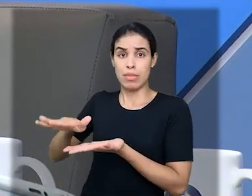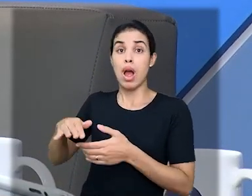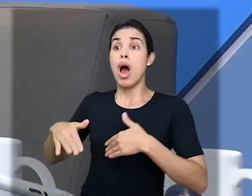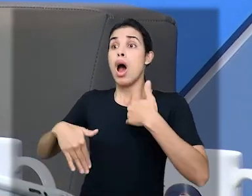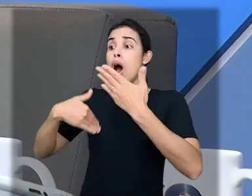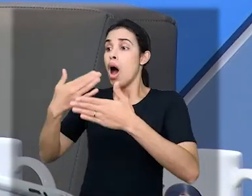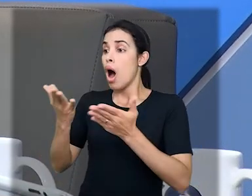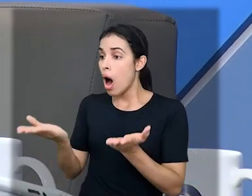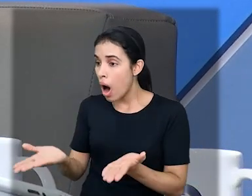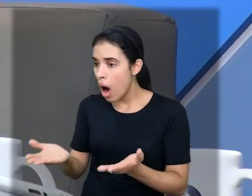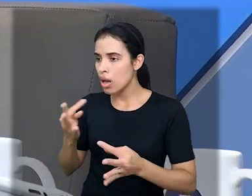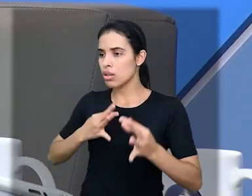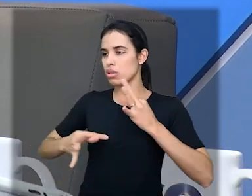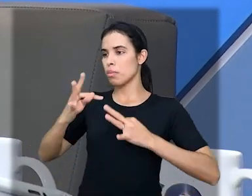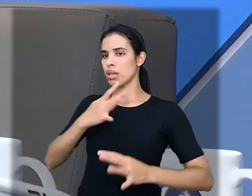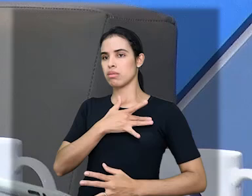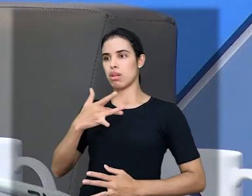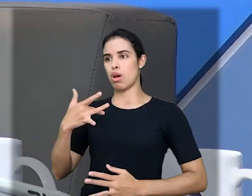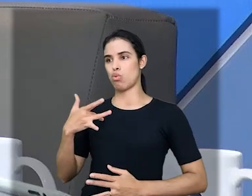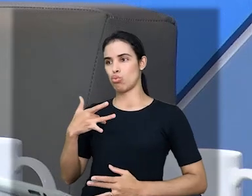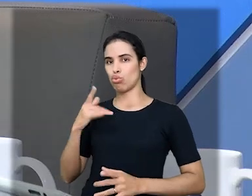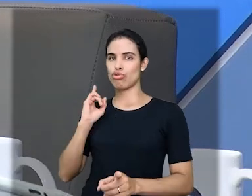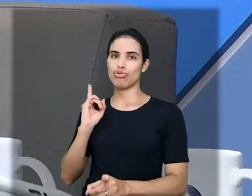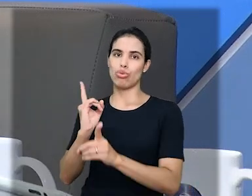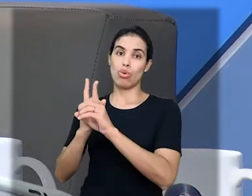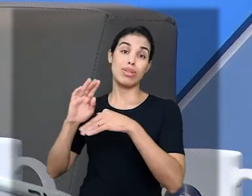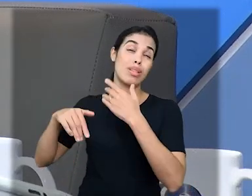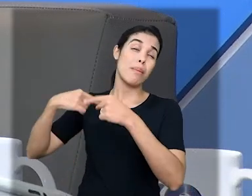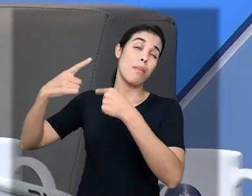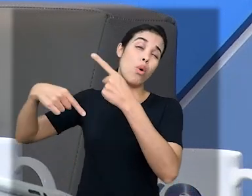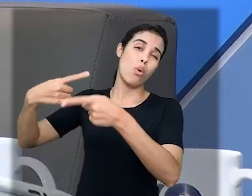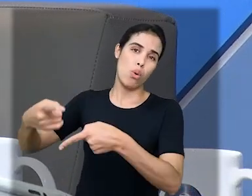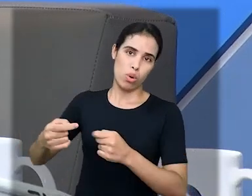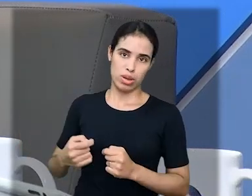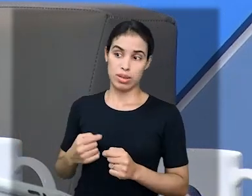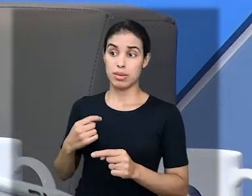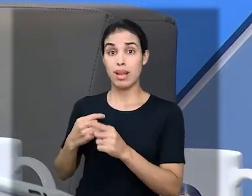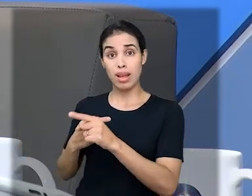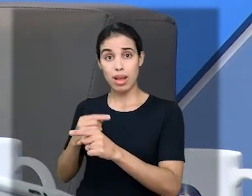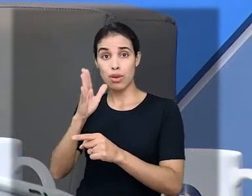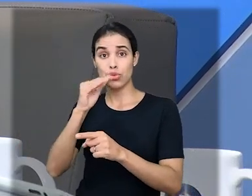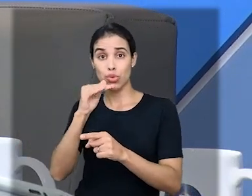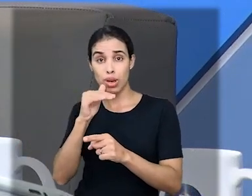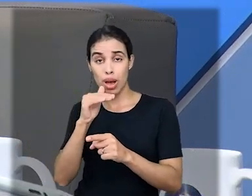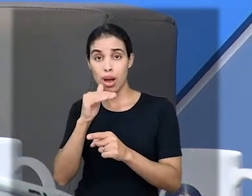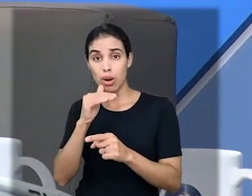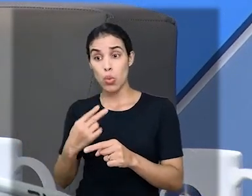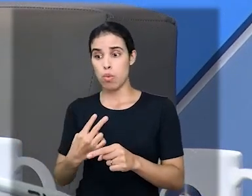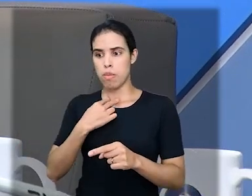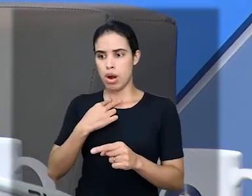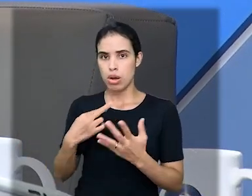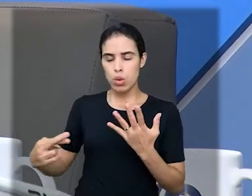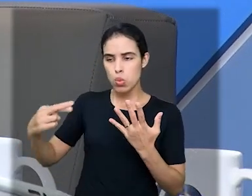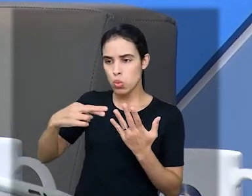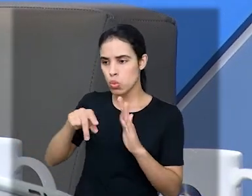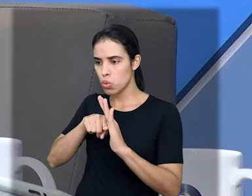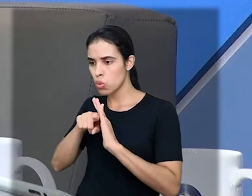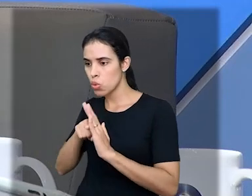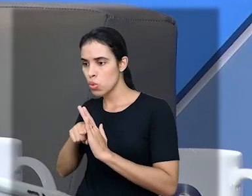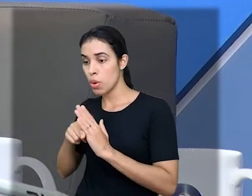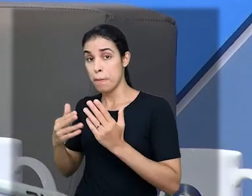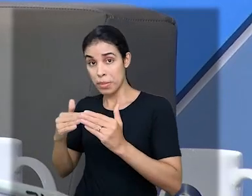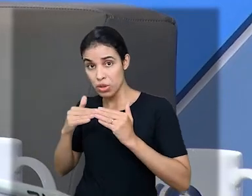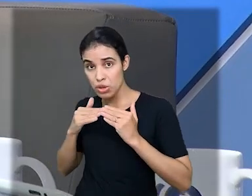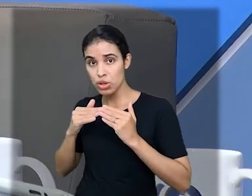abandono de emprego, mas aí depois descobre que, na verdade, aquele empregado já estava buscando vários recursos administrativos ou judiciais